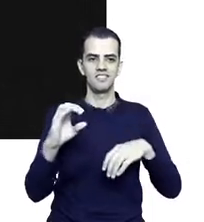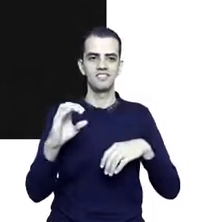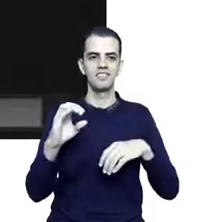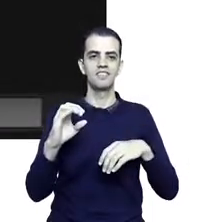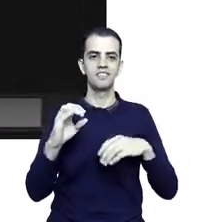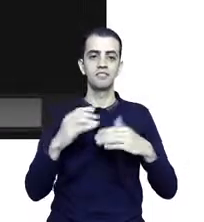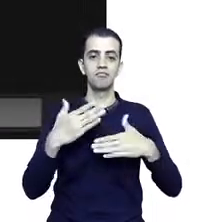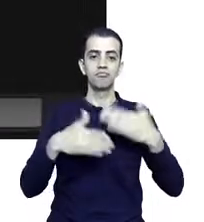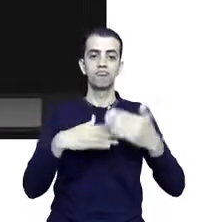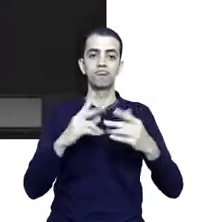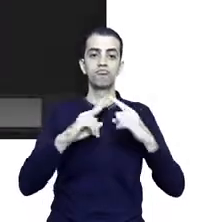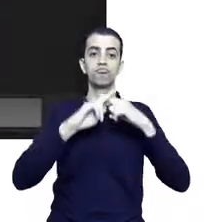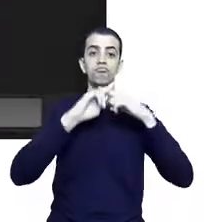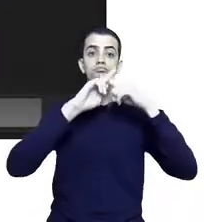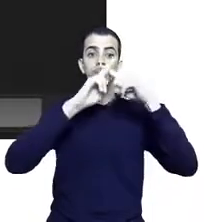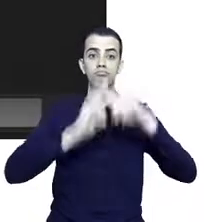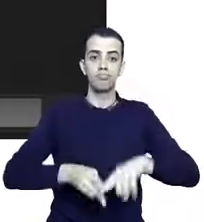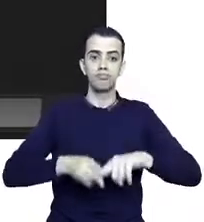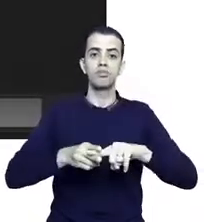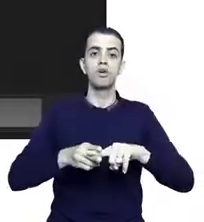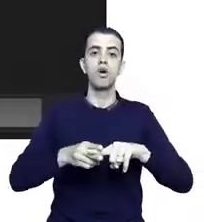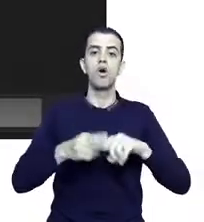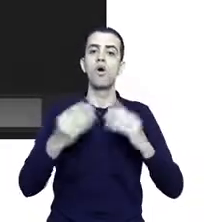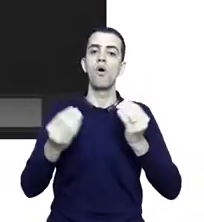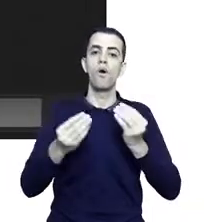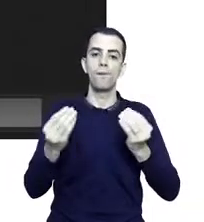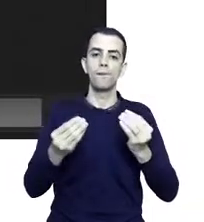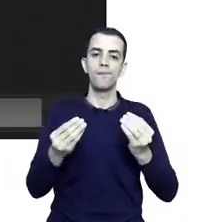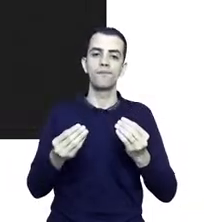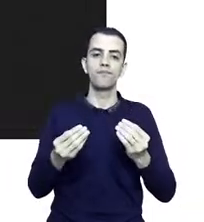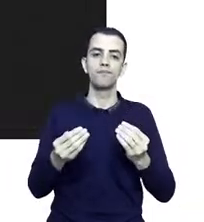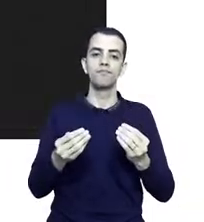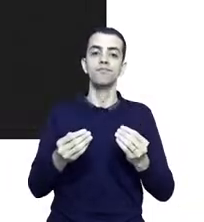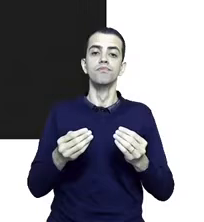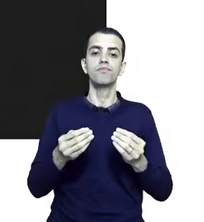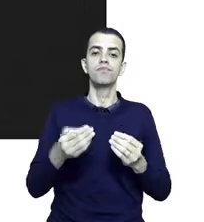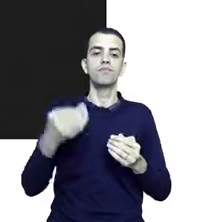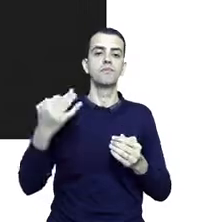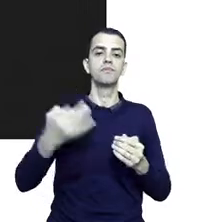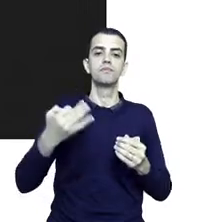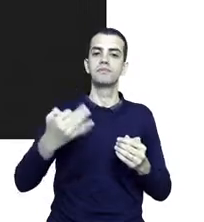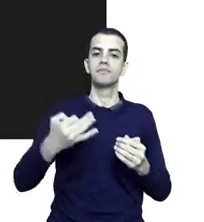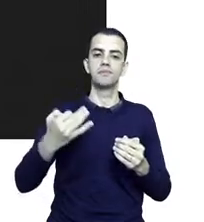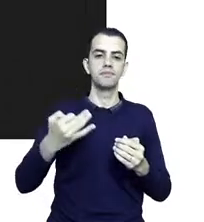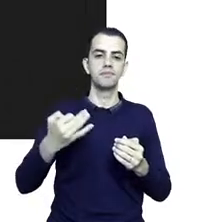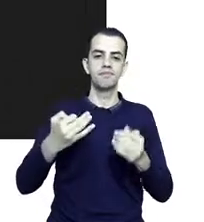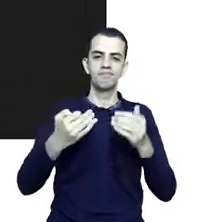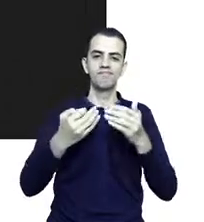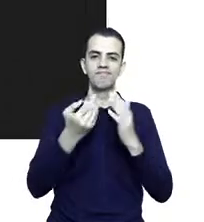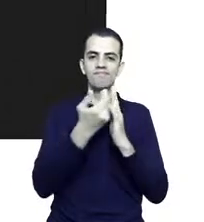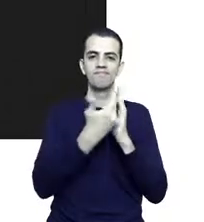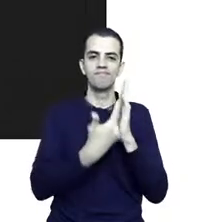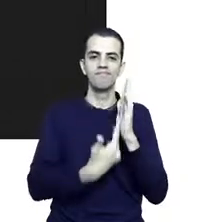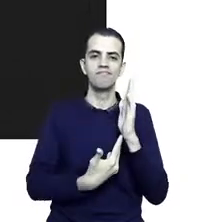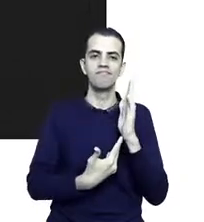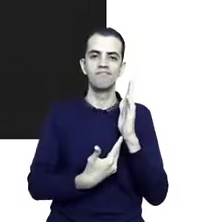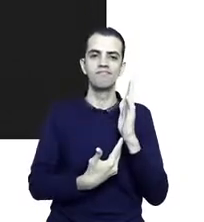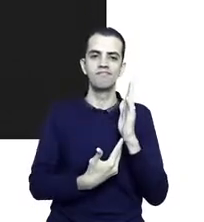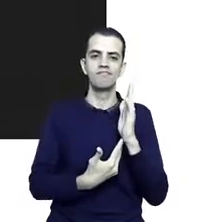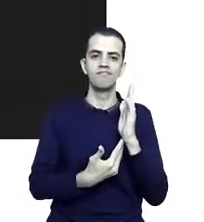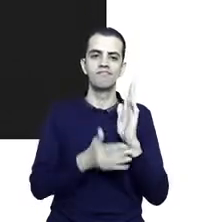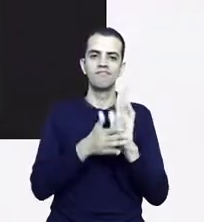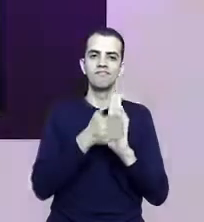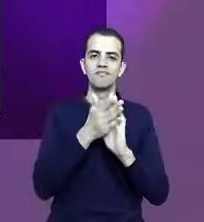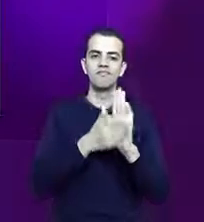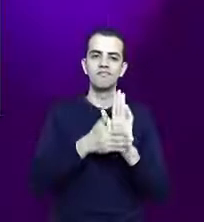a correção que a gente obteve. Então, olha, que a superfície articular, né, naquela região ali